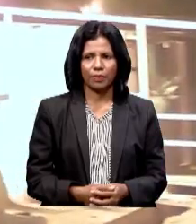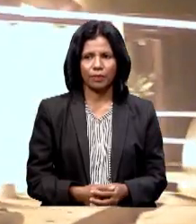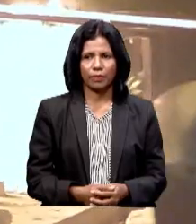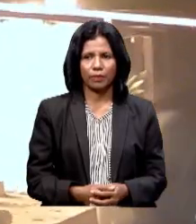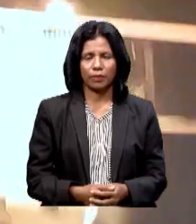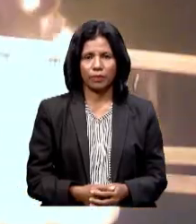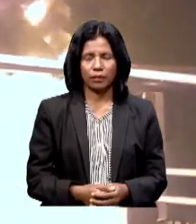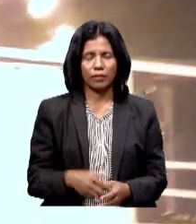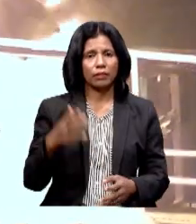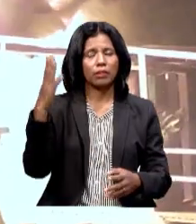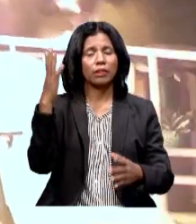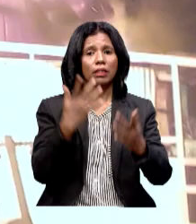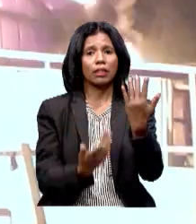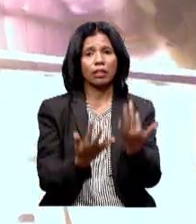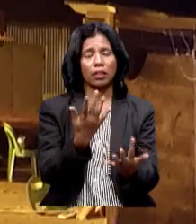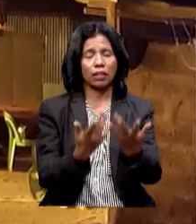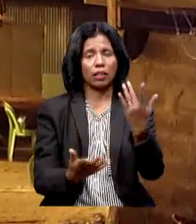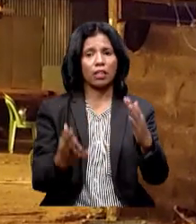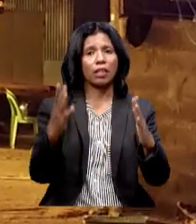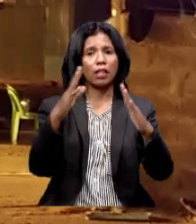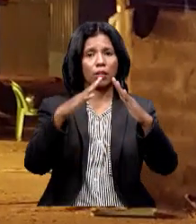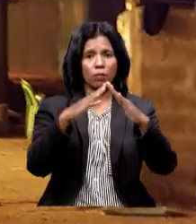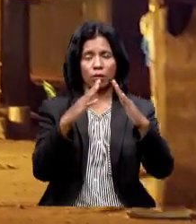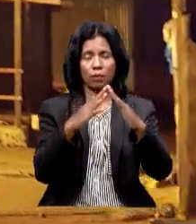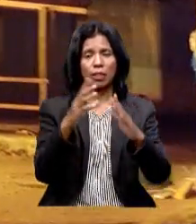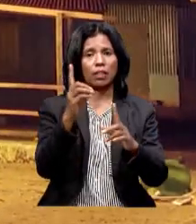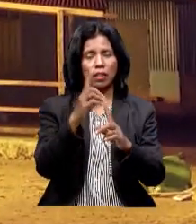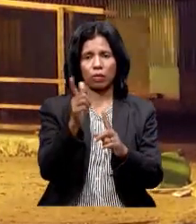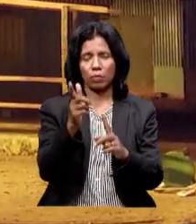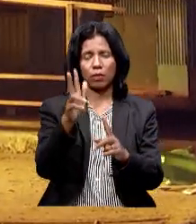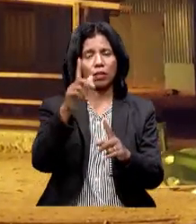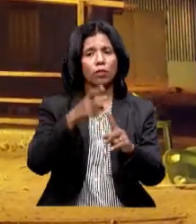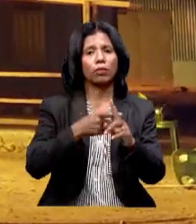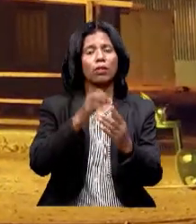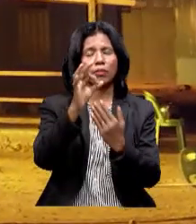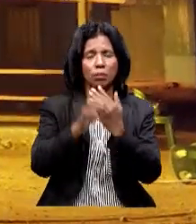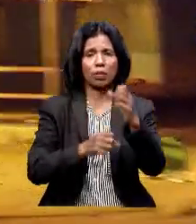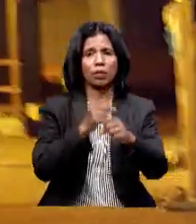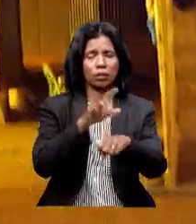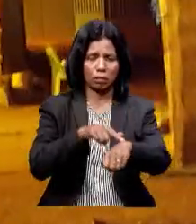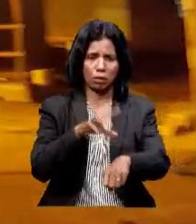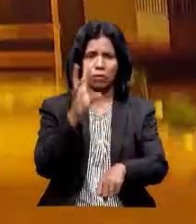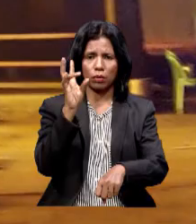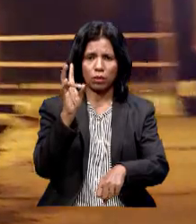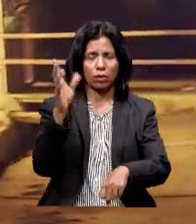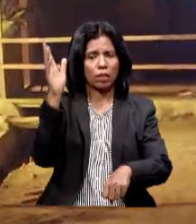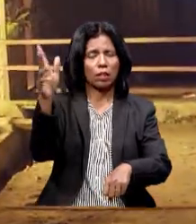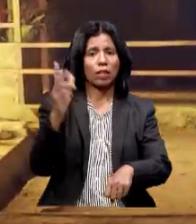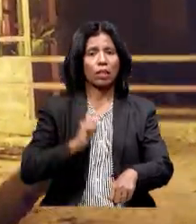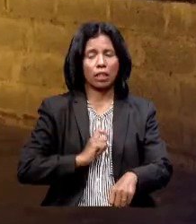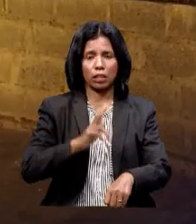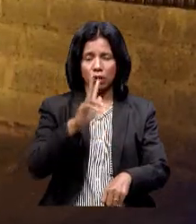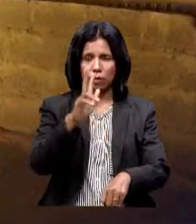Rafunha acontece incêndio e a Loro Ronolo Recintolo, fula em fevereiro, mais ou menos Tucuhito Cala e a Quarentena Tacitolo, aldeia Terra